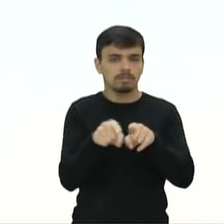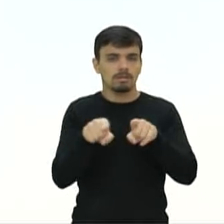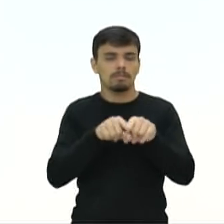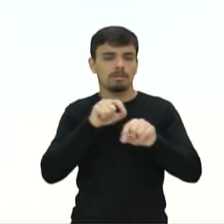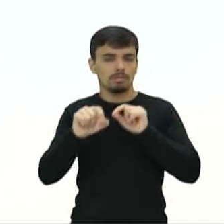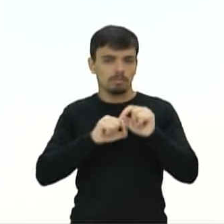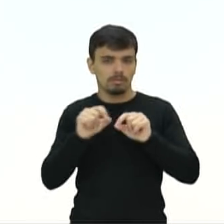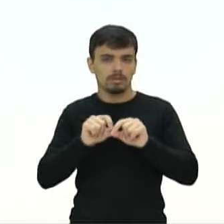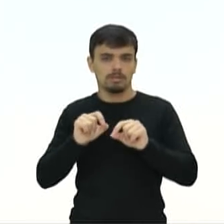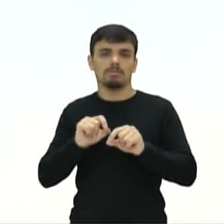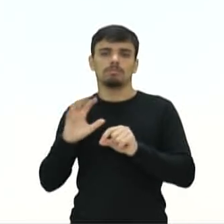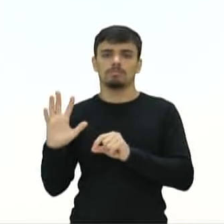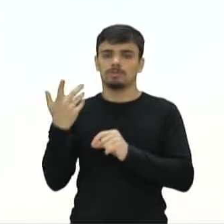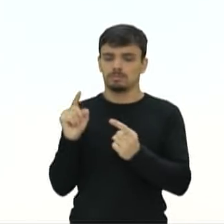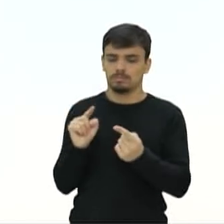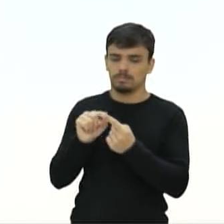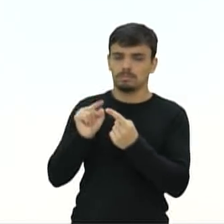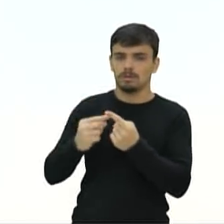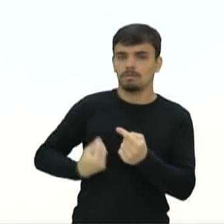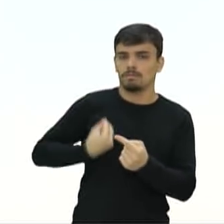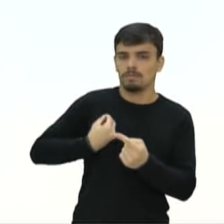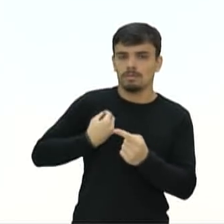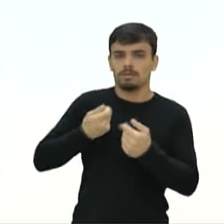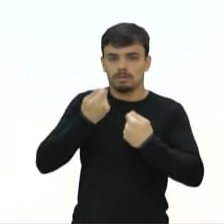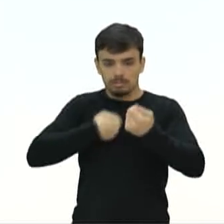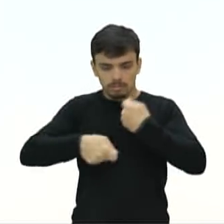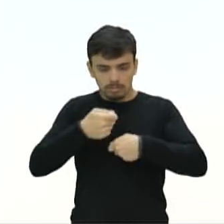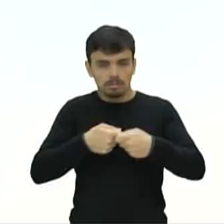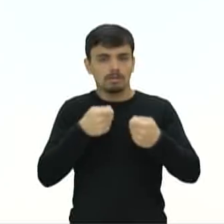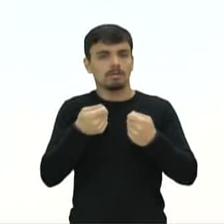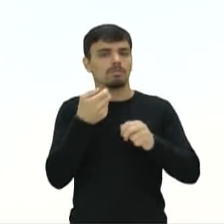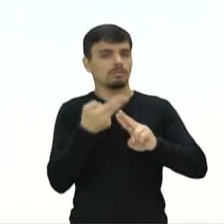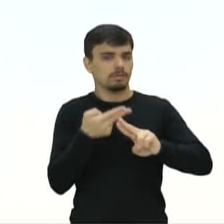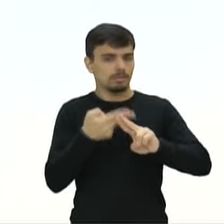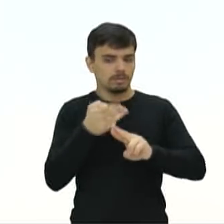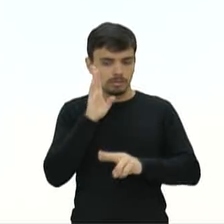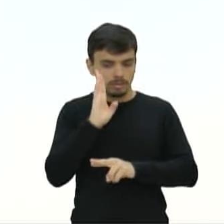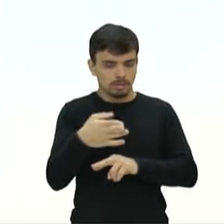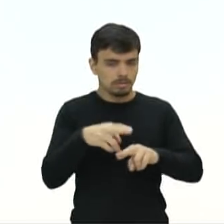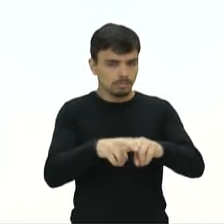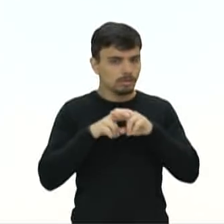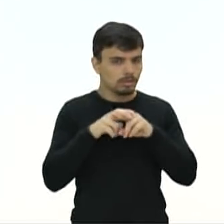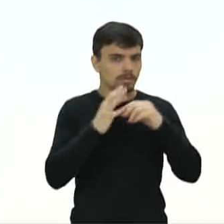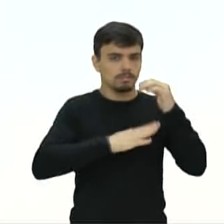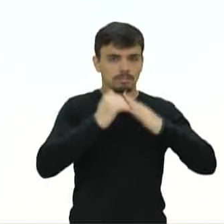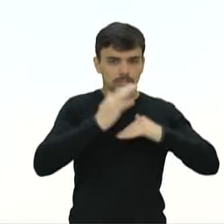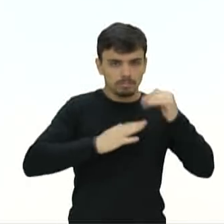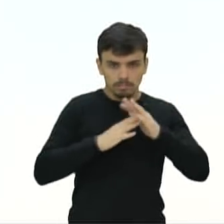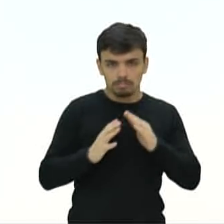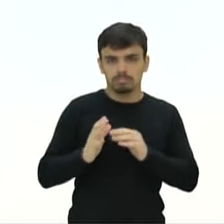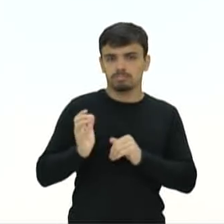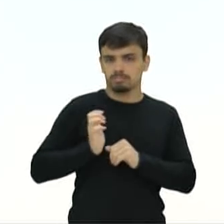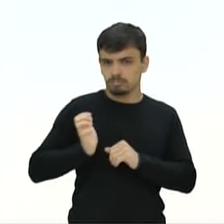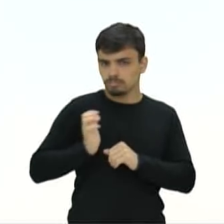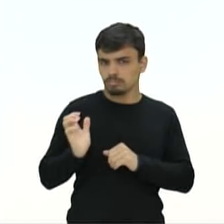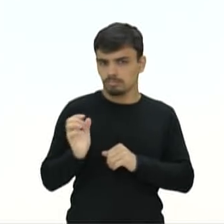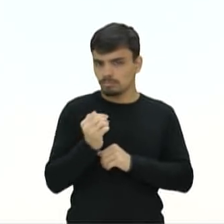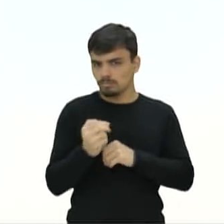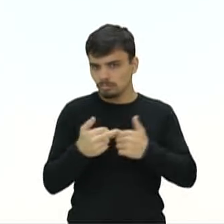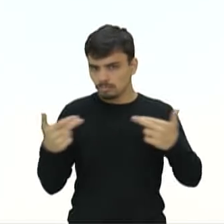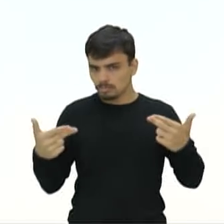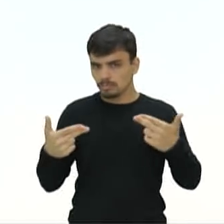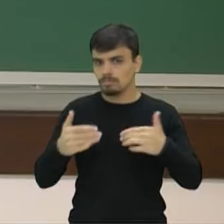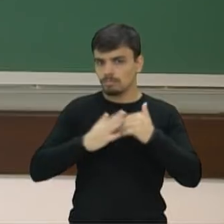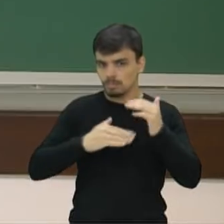função da vida econômica que consiste na utilização direta pela produção de riquezas